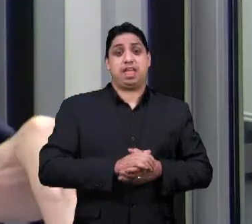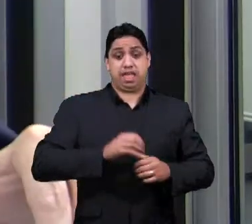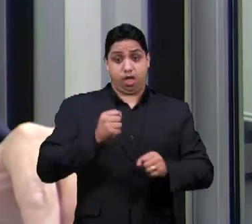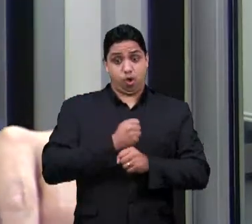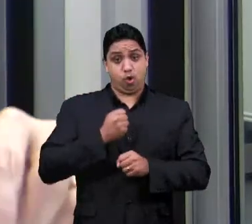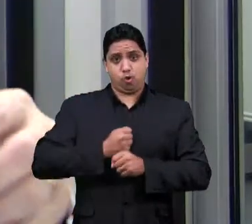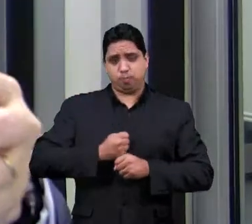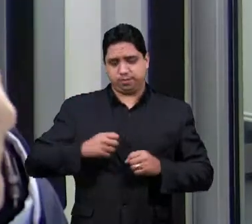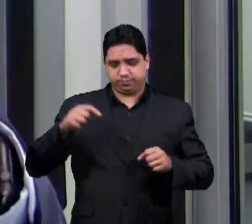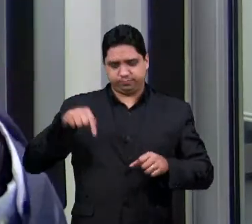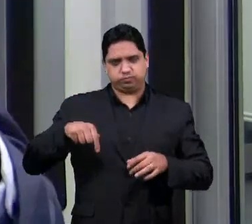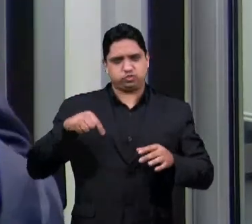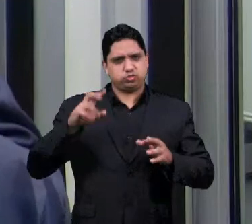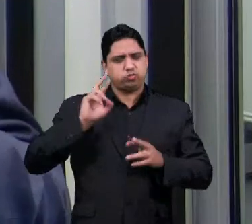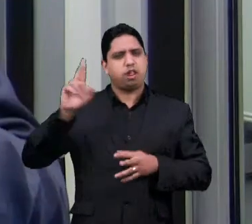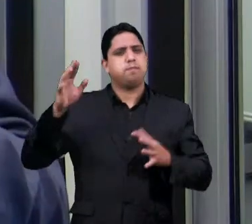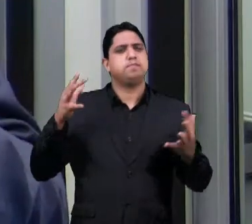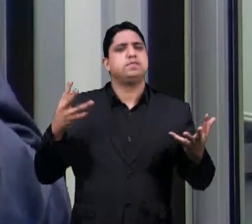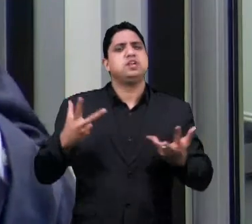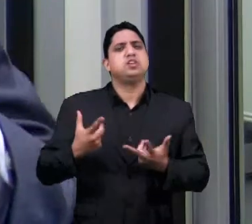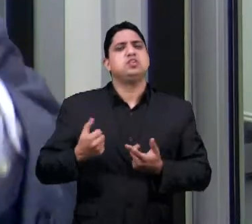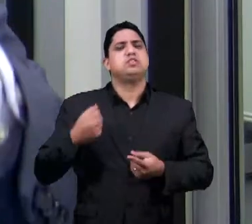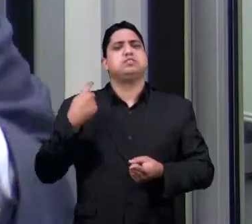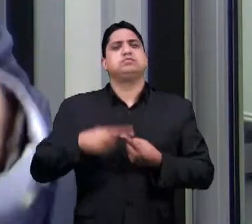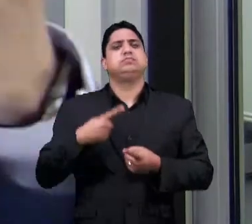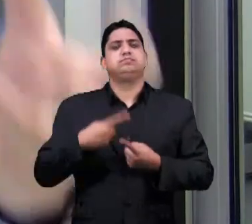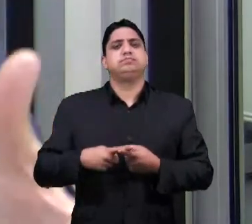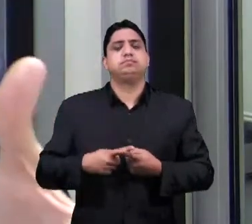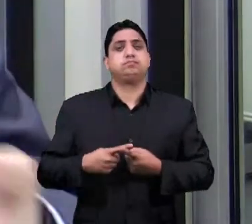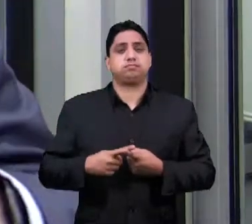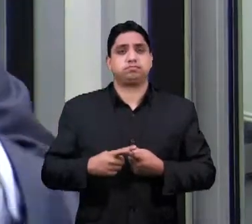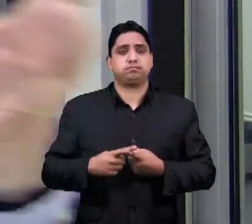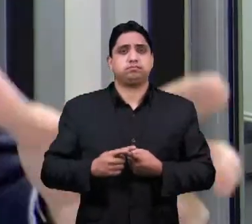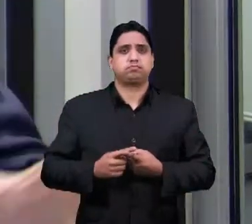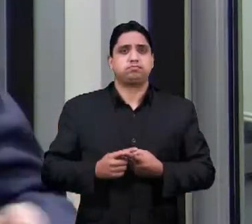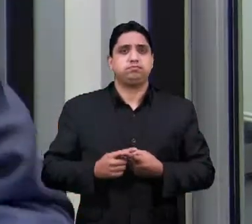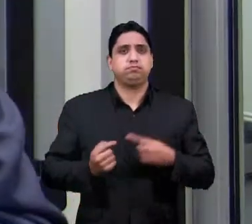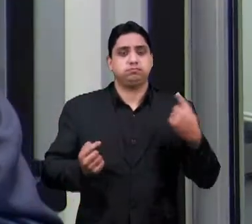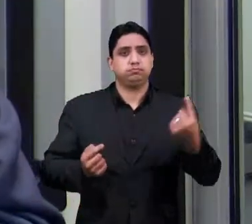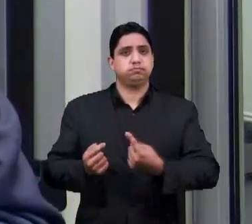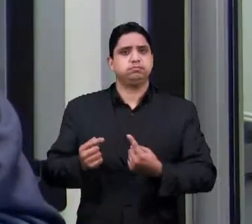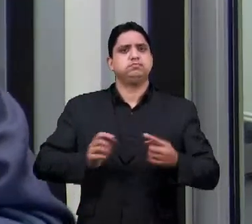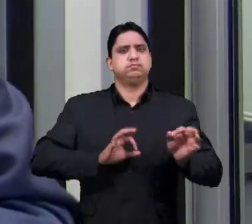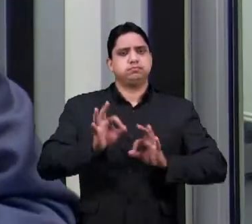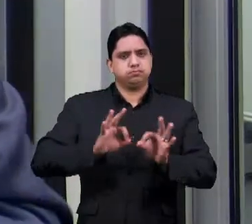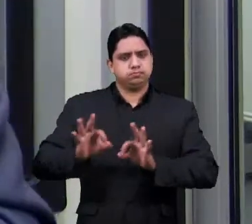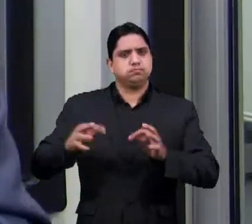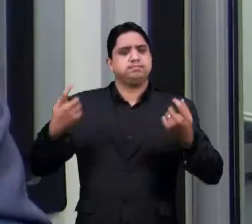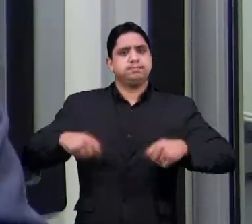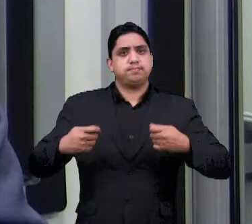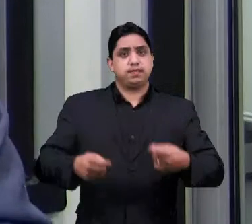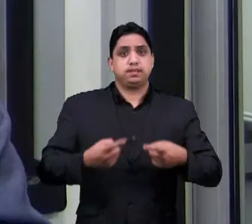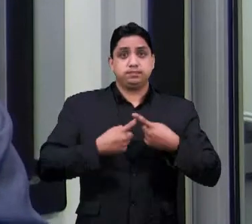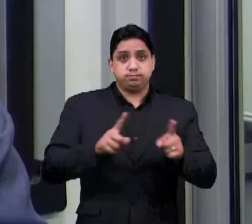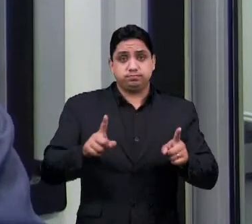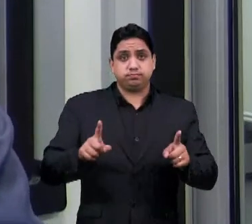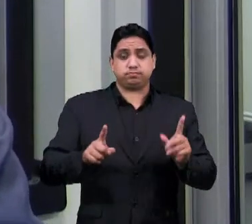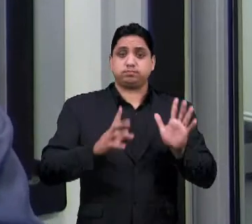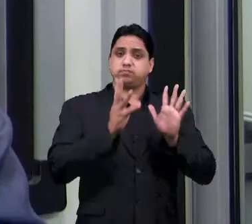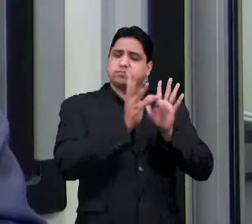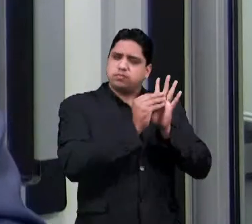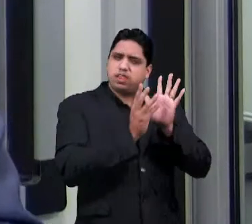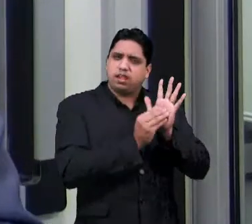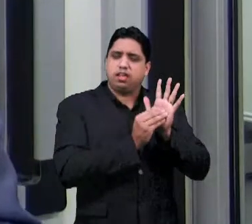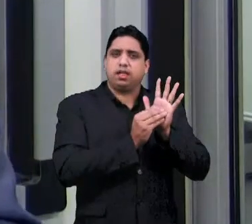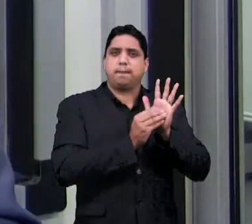do Senhor é que a gente, repito, tem que se preparar e planejar muito, mas o conteúdo